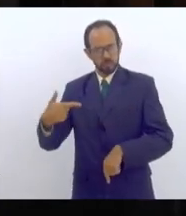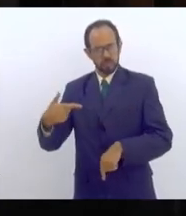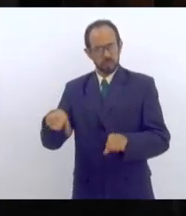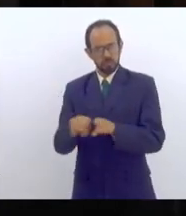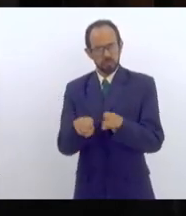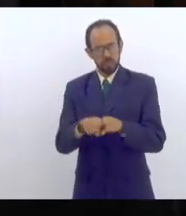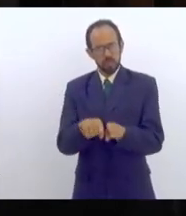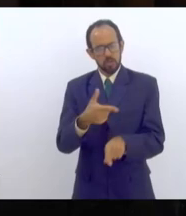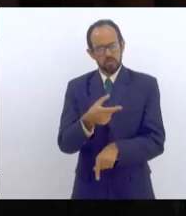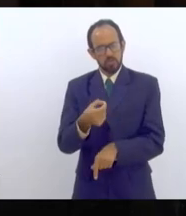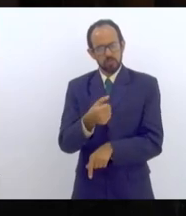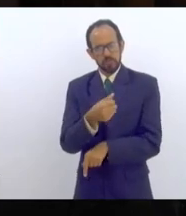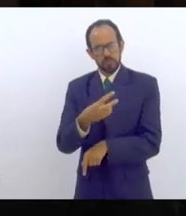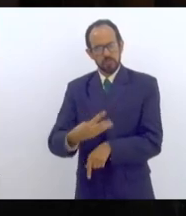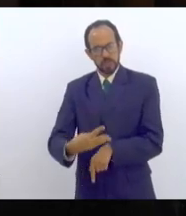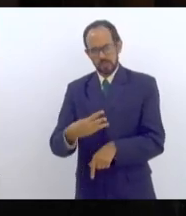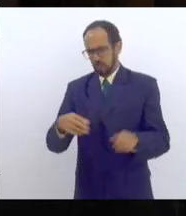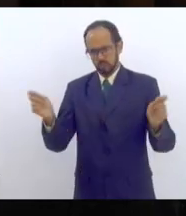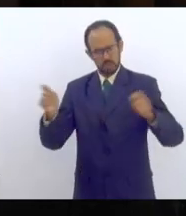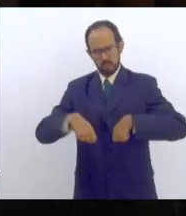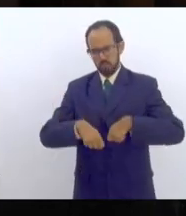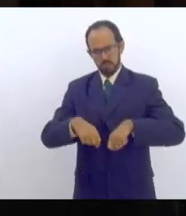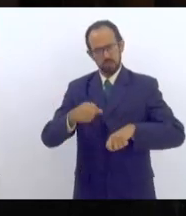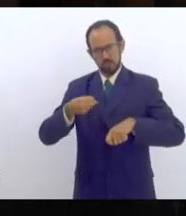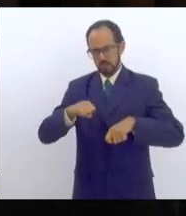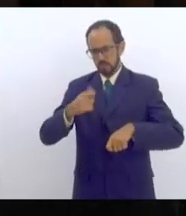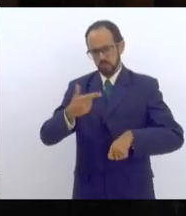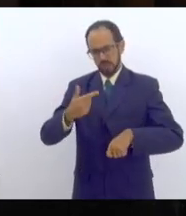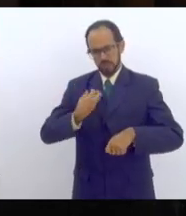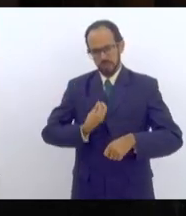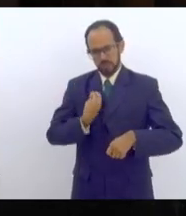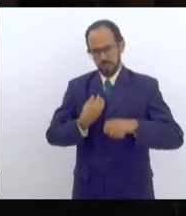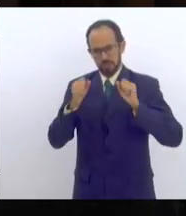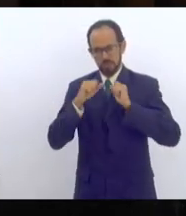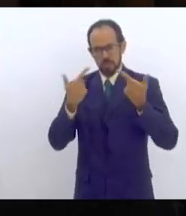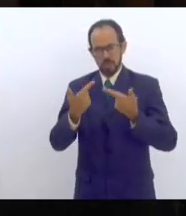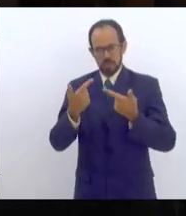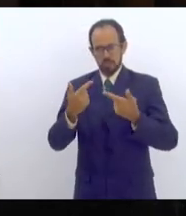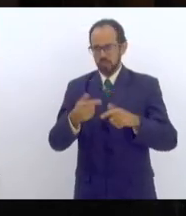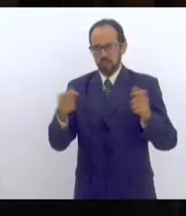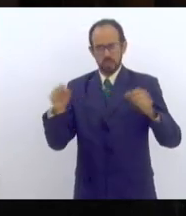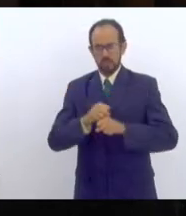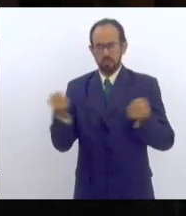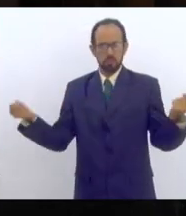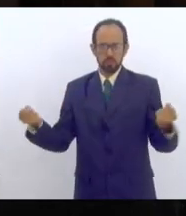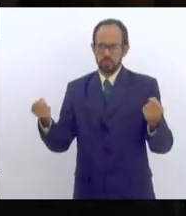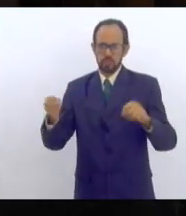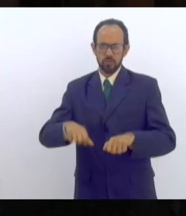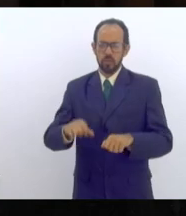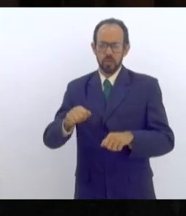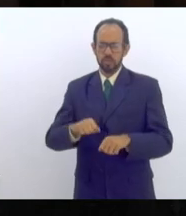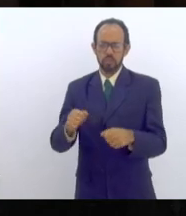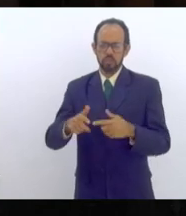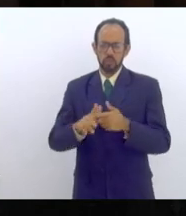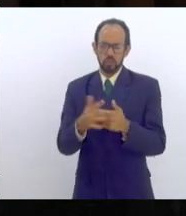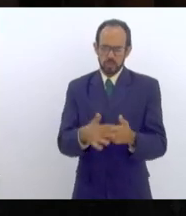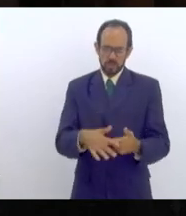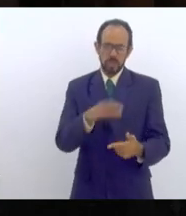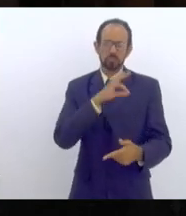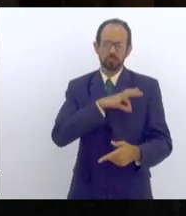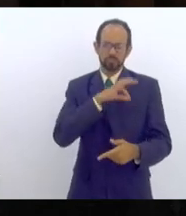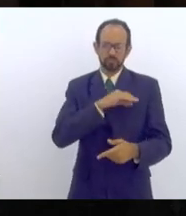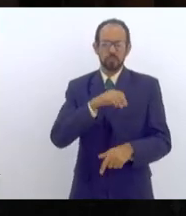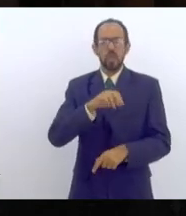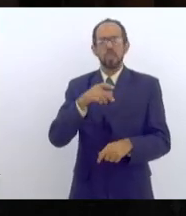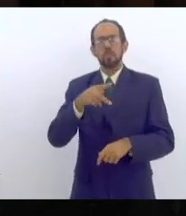sido possível sem a participação da Assembleia. Tampouco tiraríamos do papel o plano de cargos e salários da